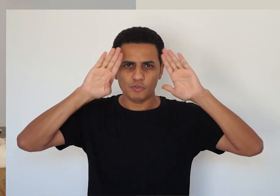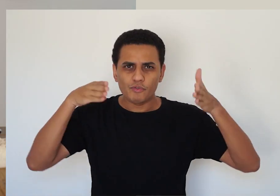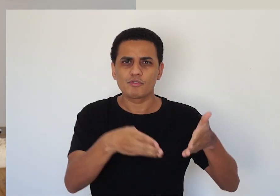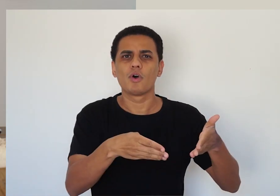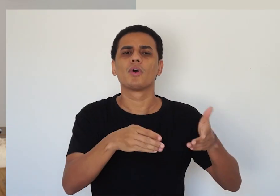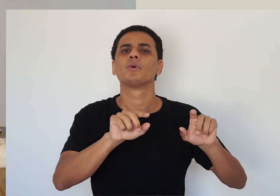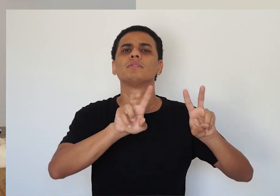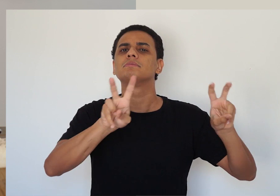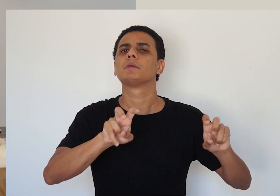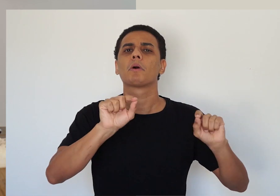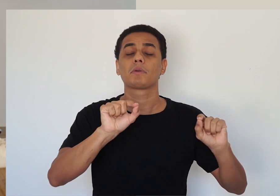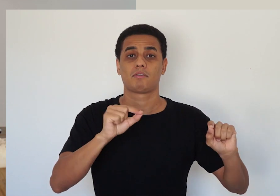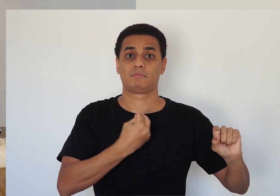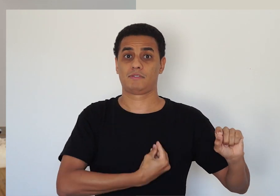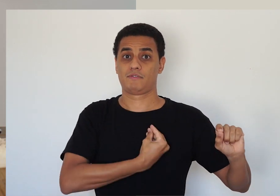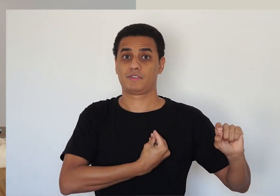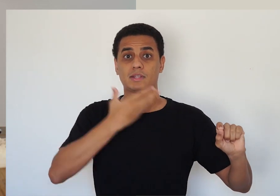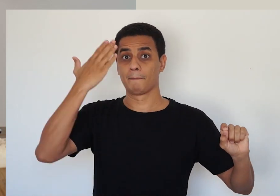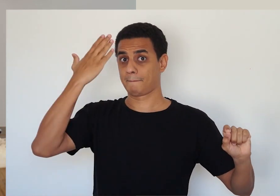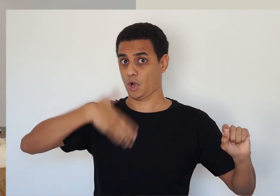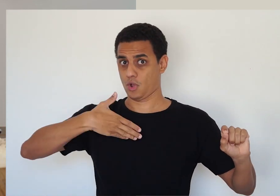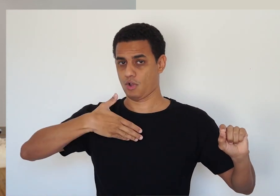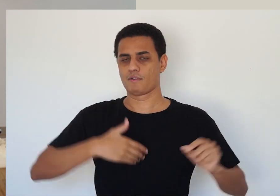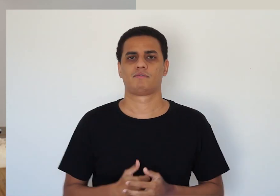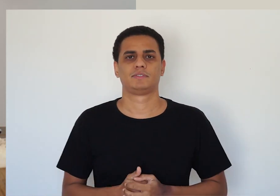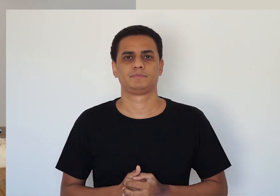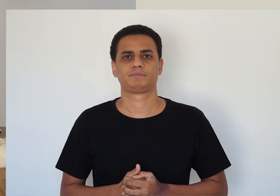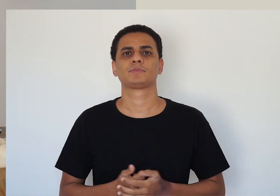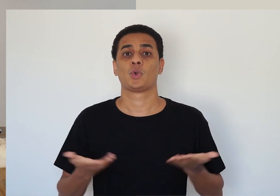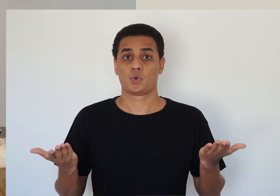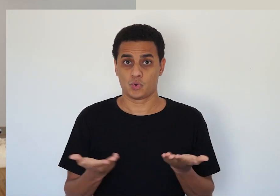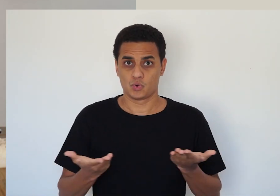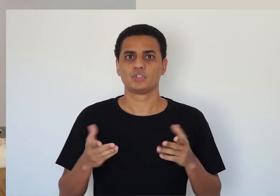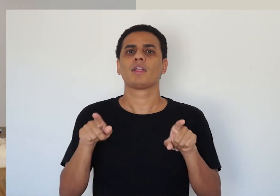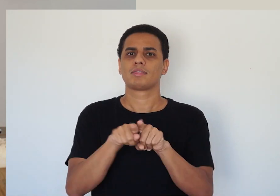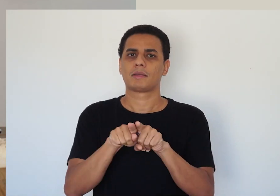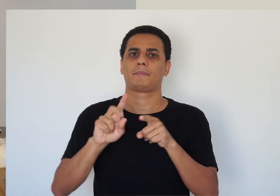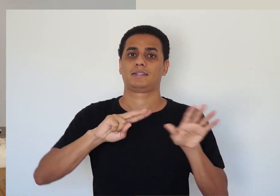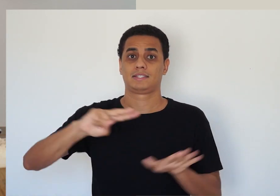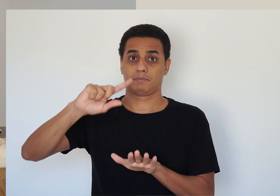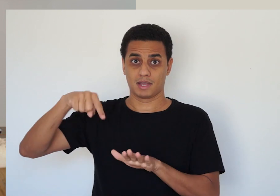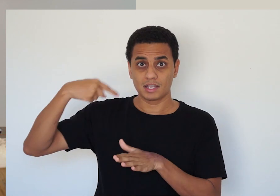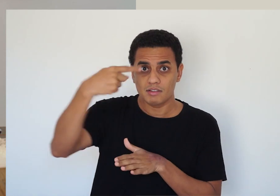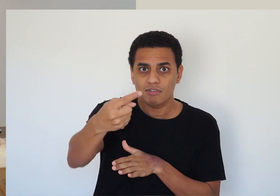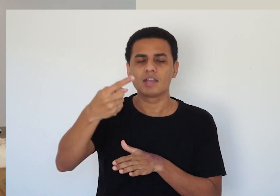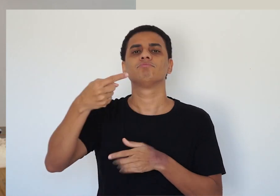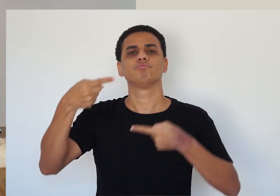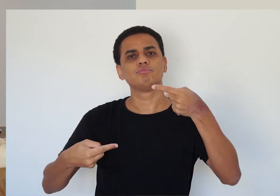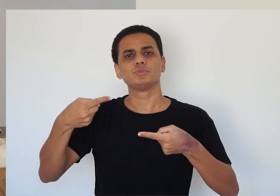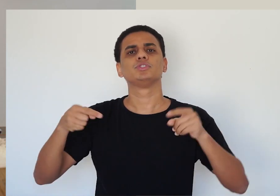no tema provação. Hoje, a semana que vem, nós vamos falar sobre enfrentando as provações. Eu queria começar hoje com